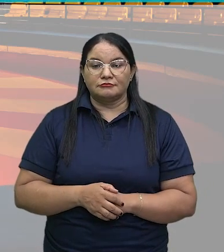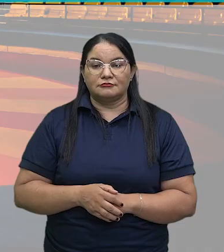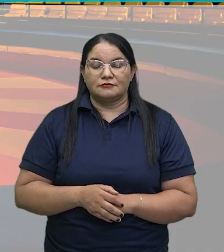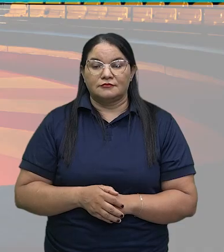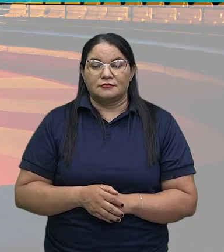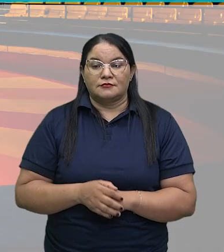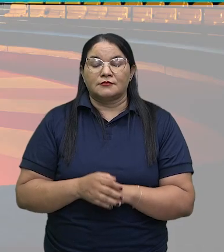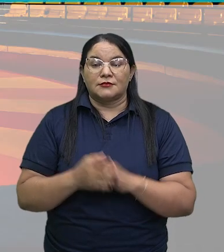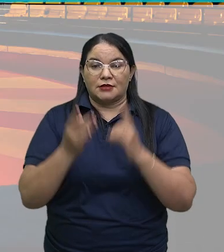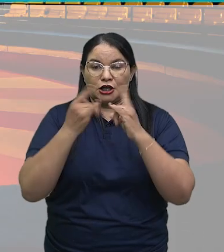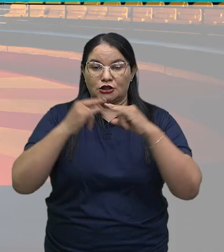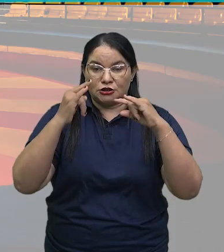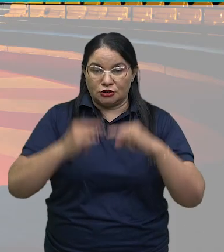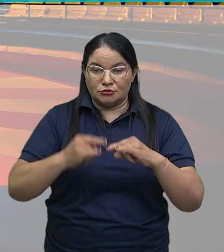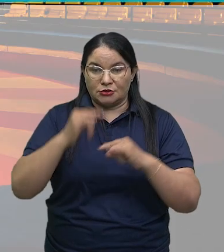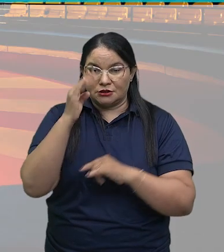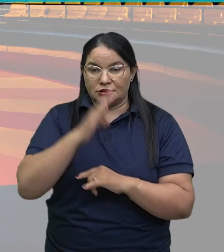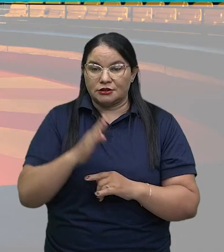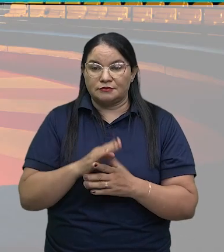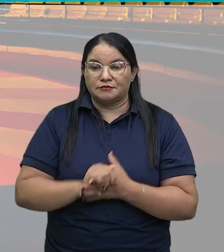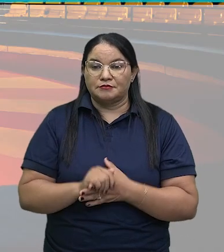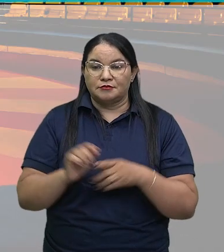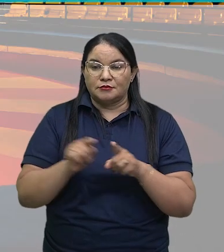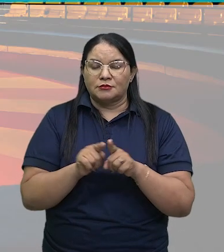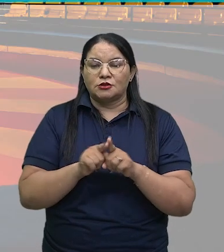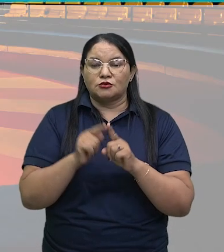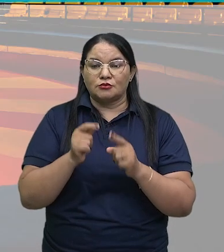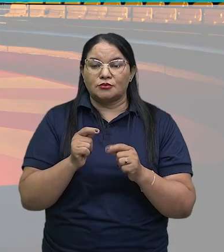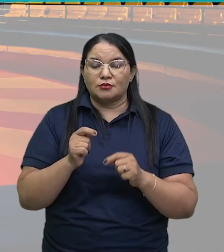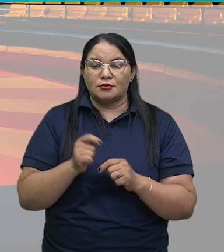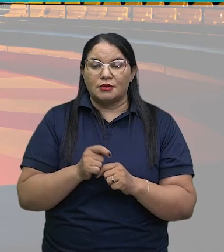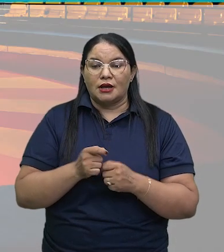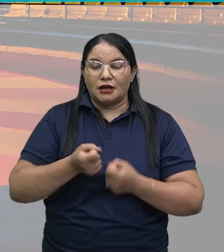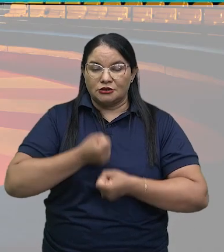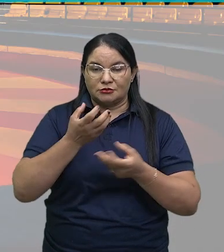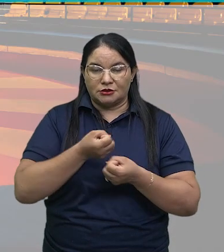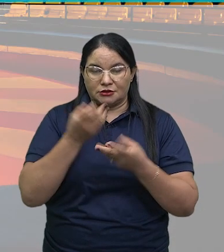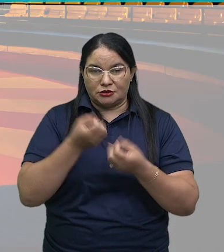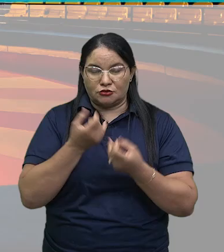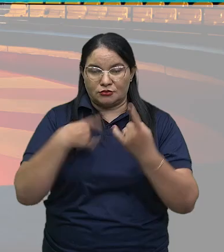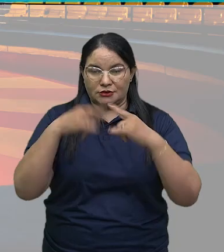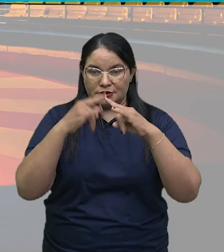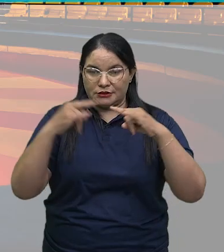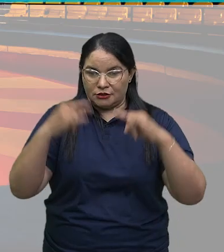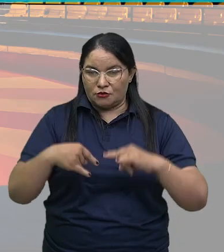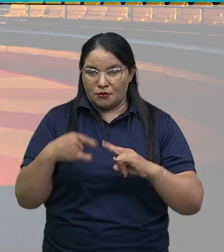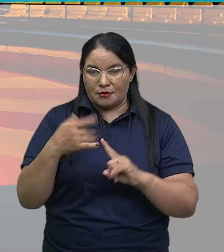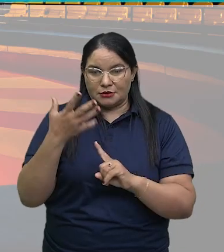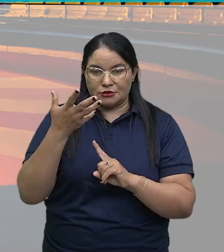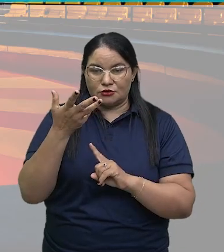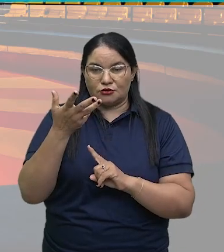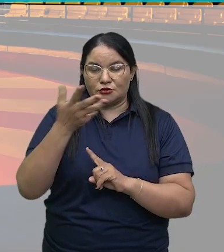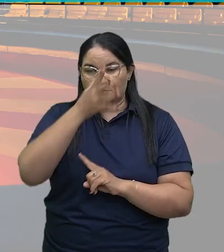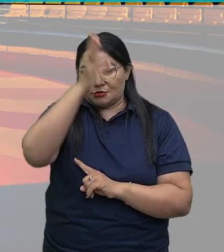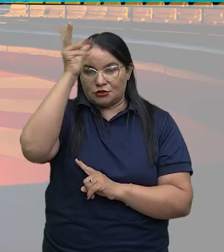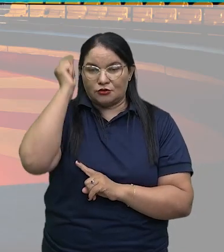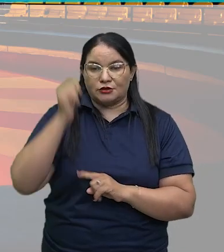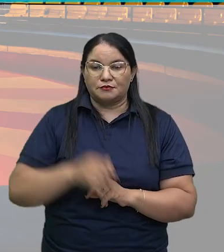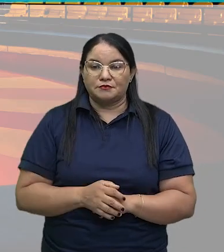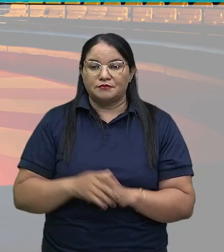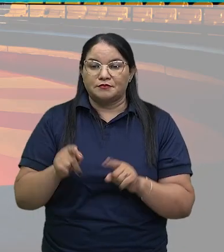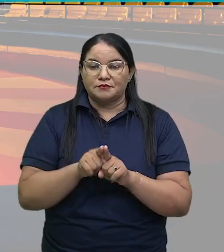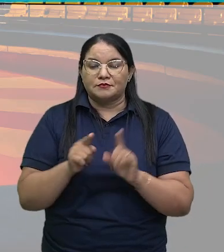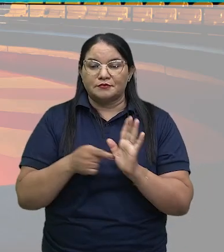Circo, comédia física e a expressão cultural do circo amazônico. O circo brasileiro possui uma tradição rica